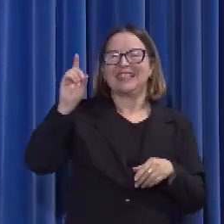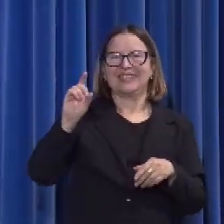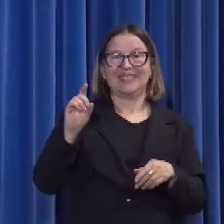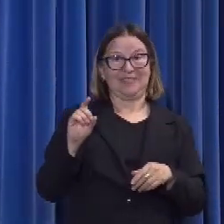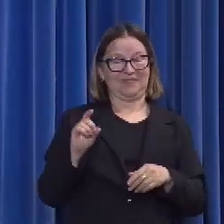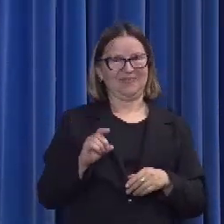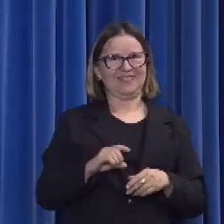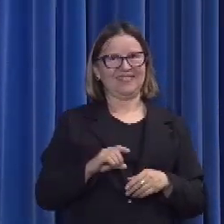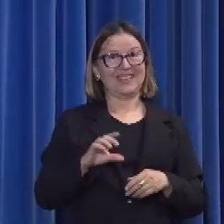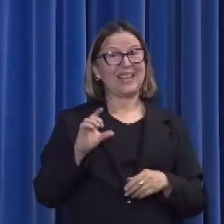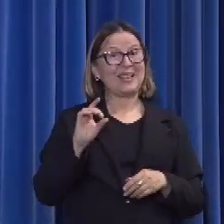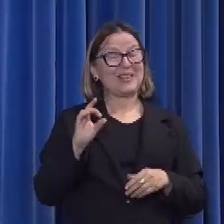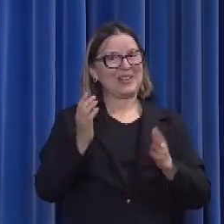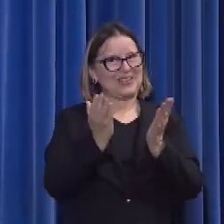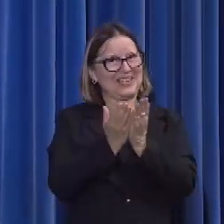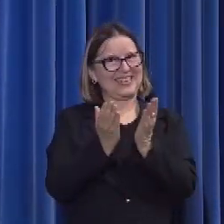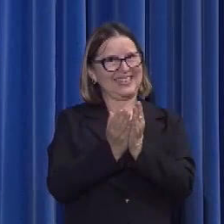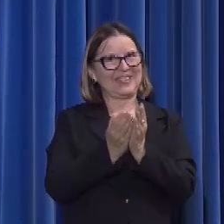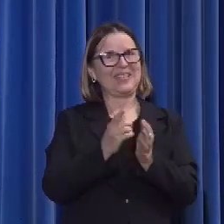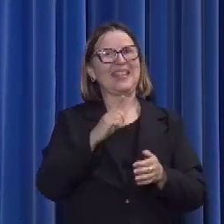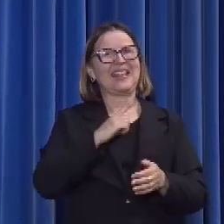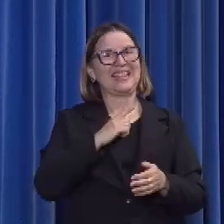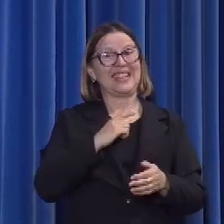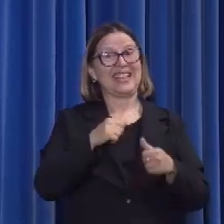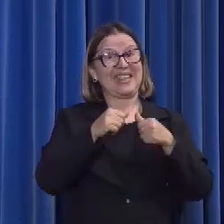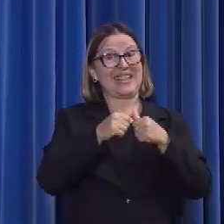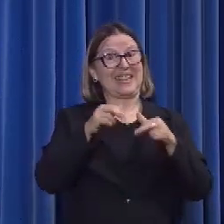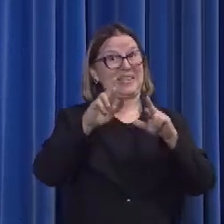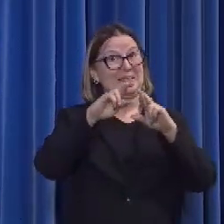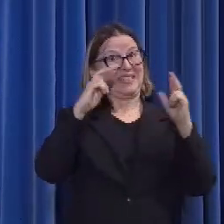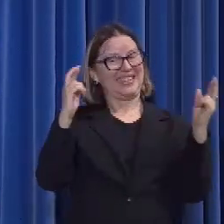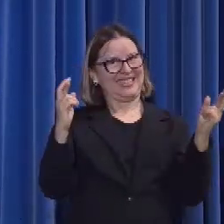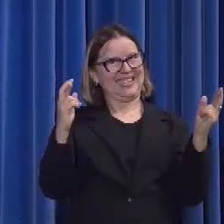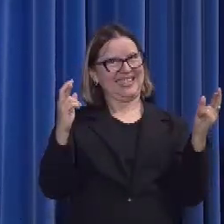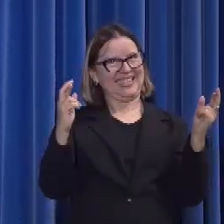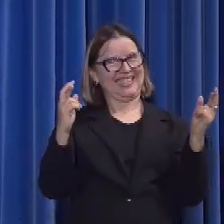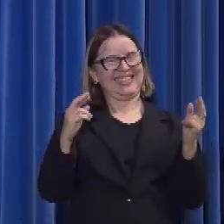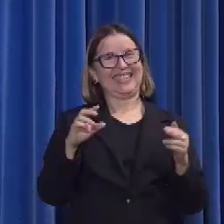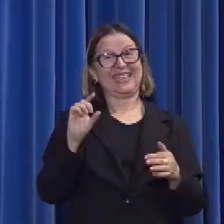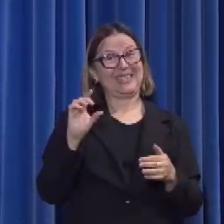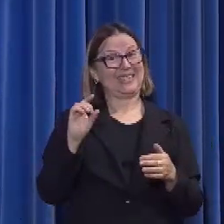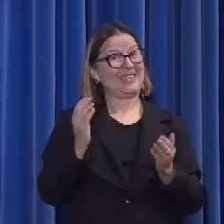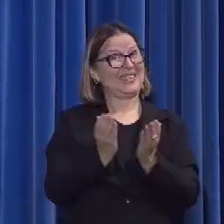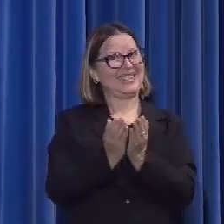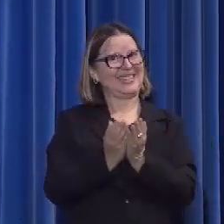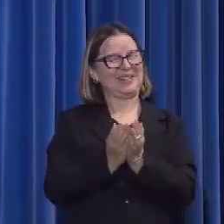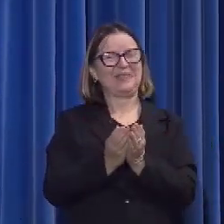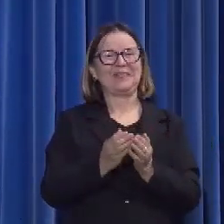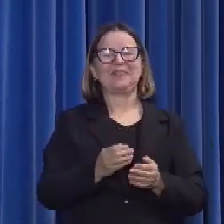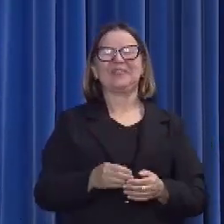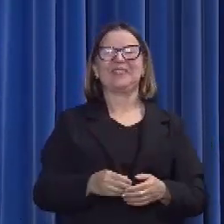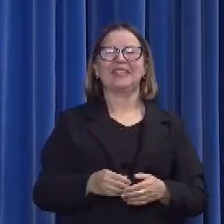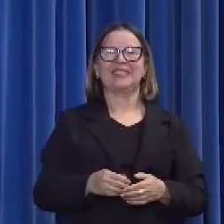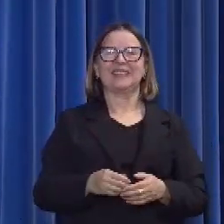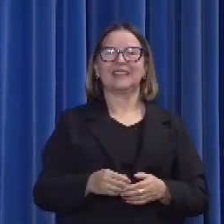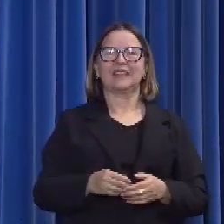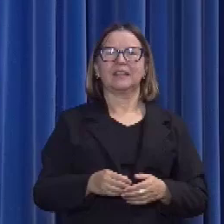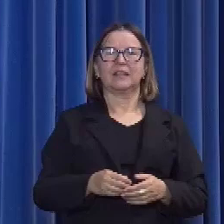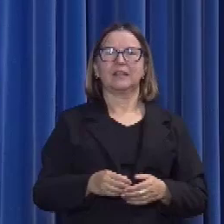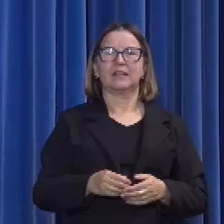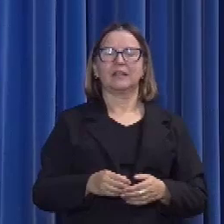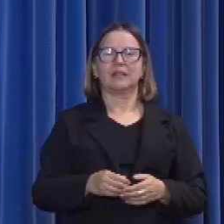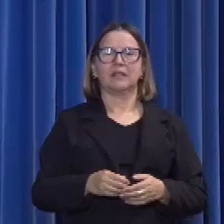cristão, tem essa bendita esperança. Só ele. A esperança do não cristão está nesse